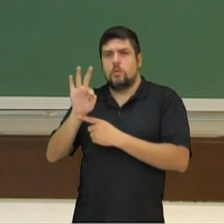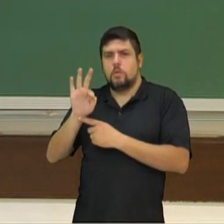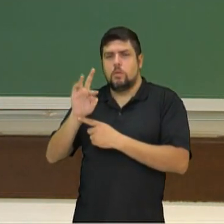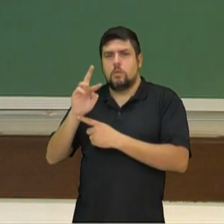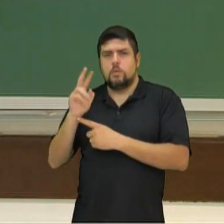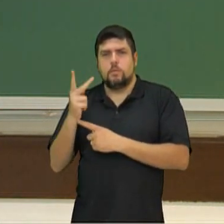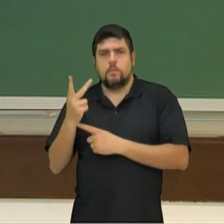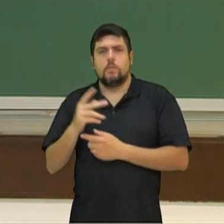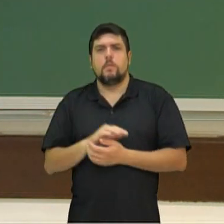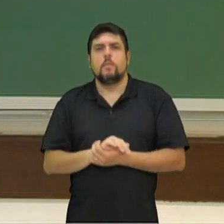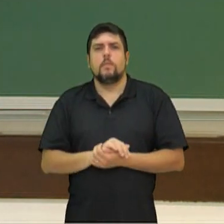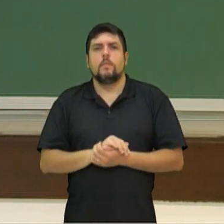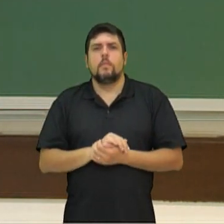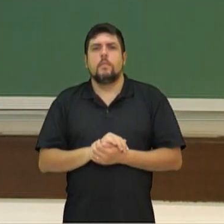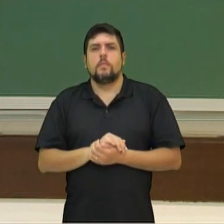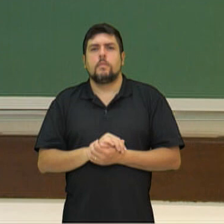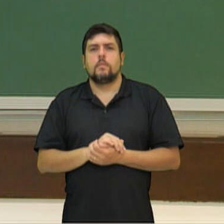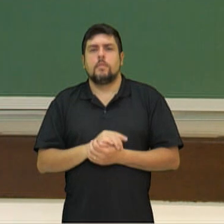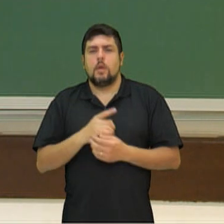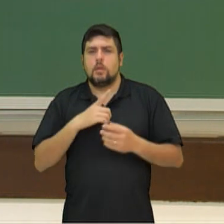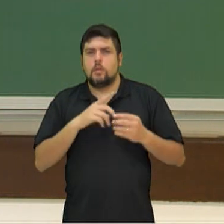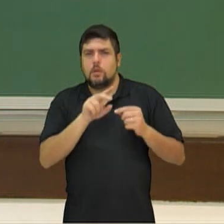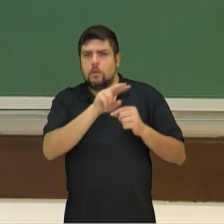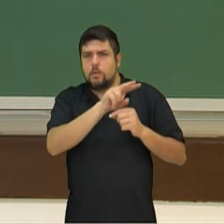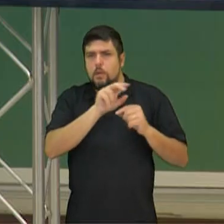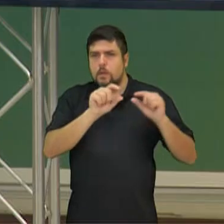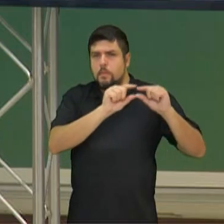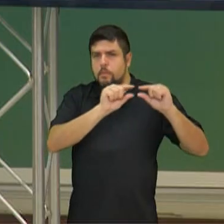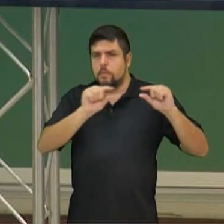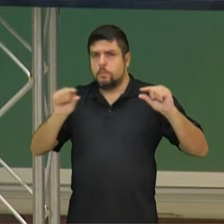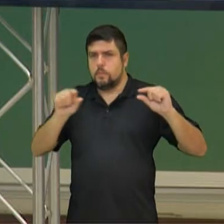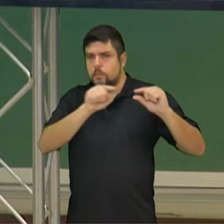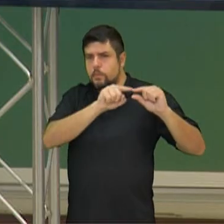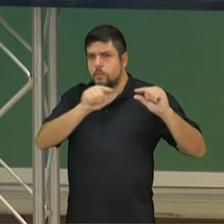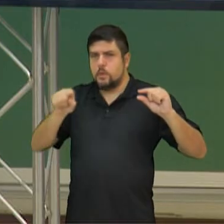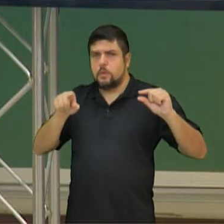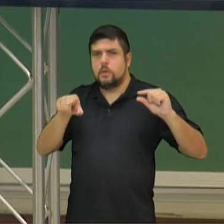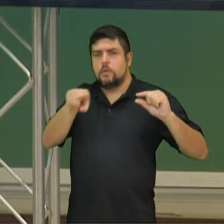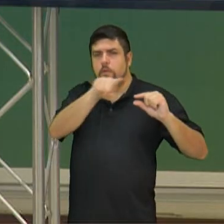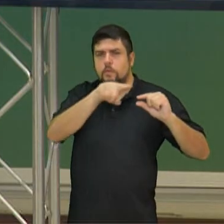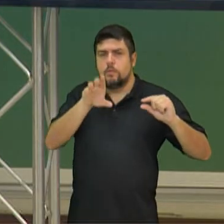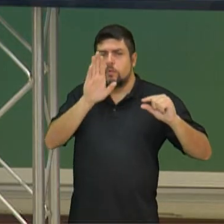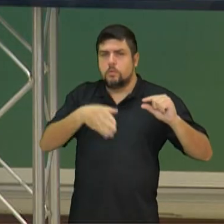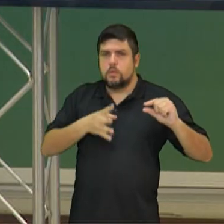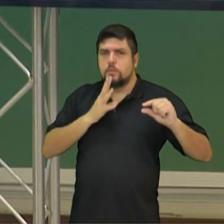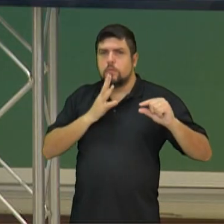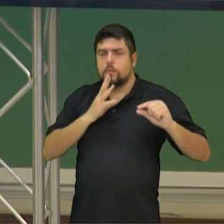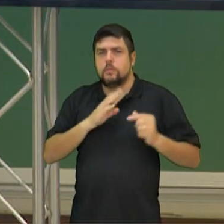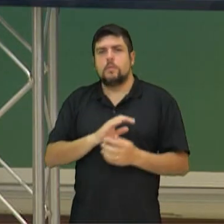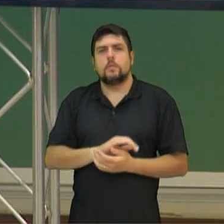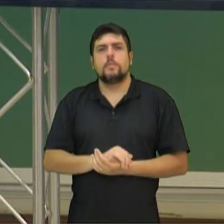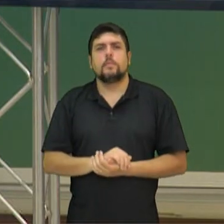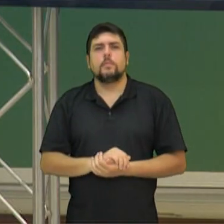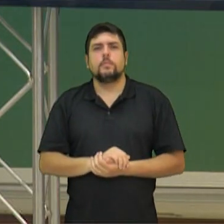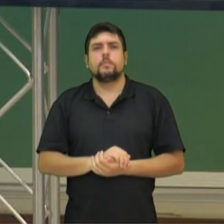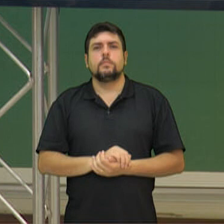exceção do yourself, que você já conhece como pronome relativo, né? Então, aqui nós temos